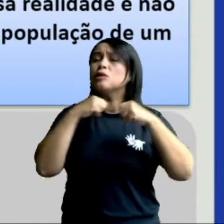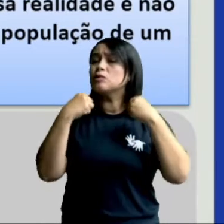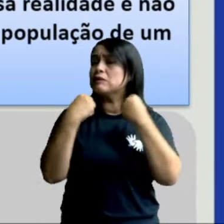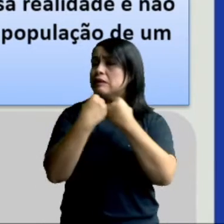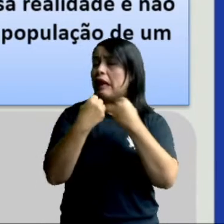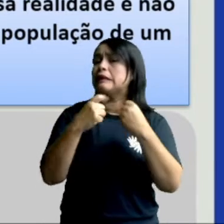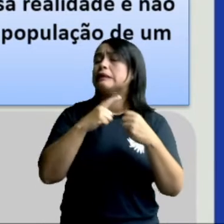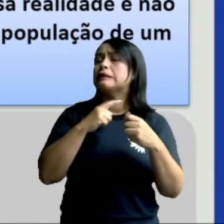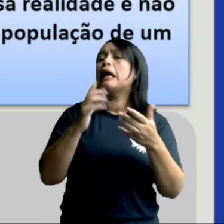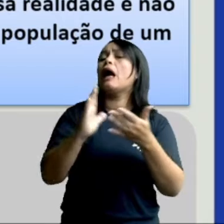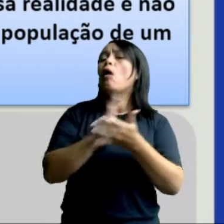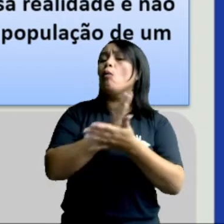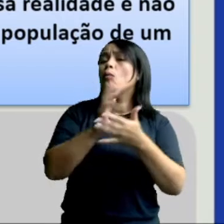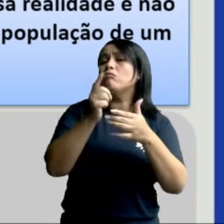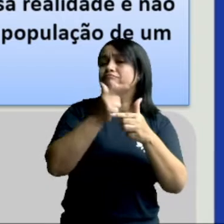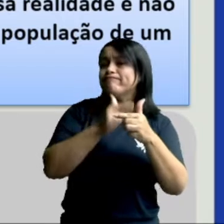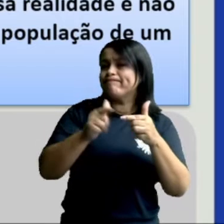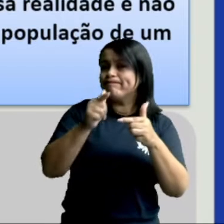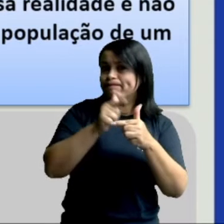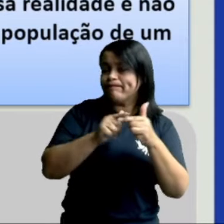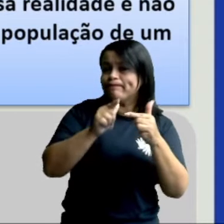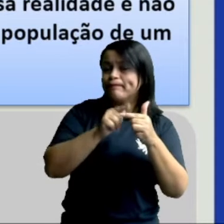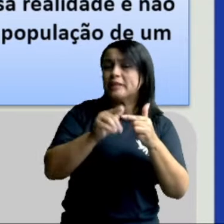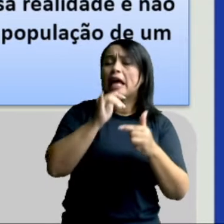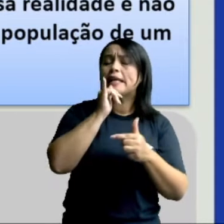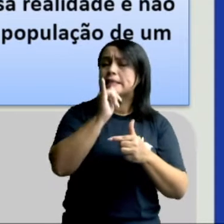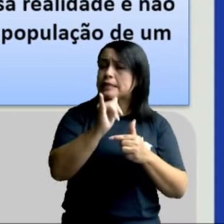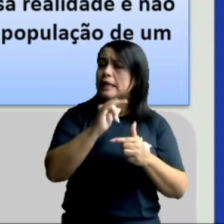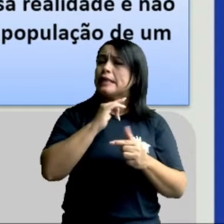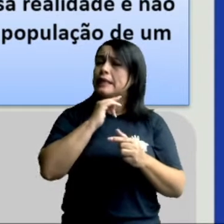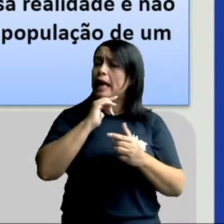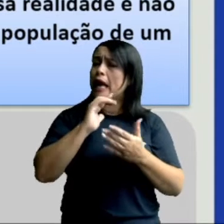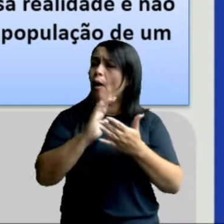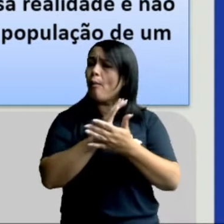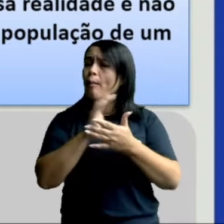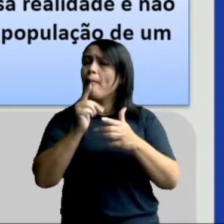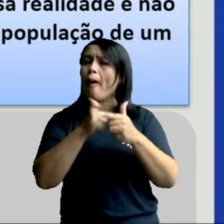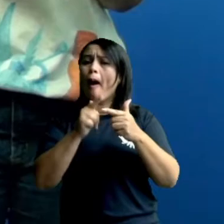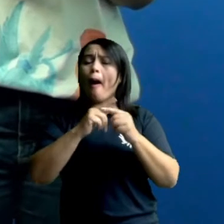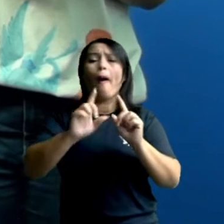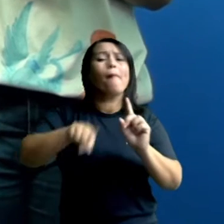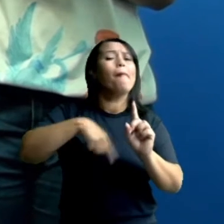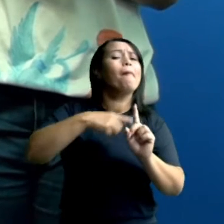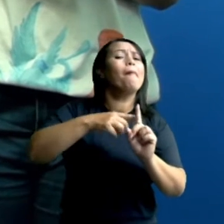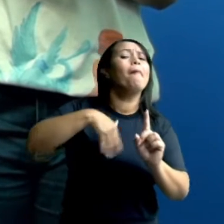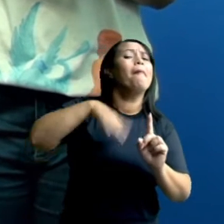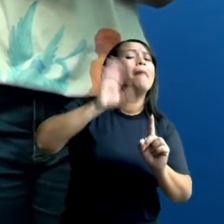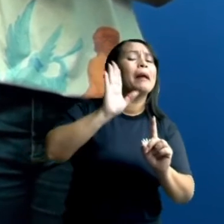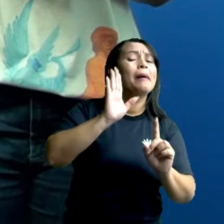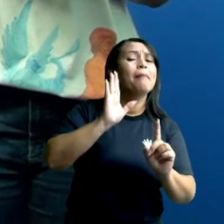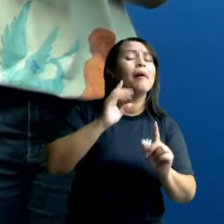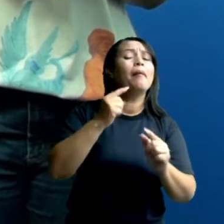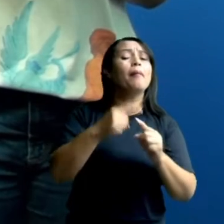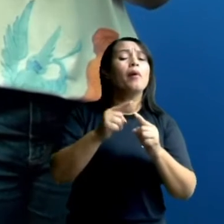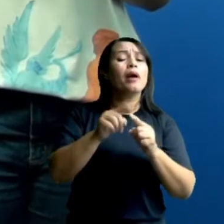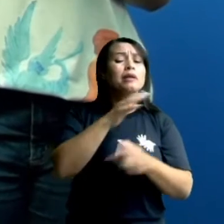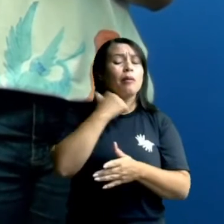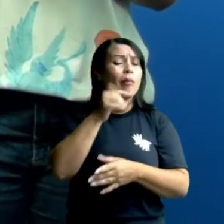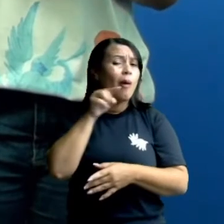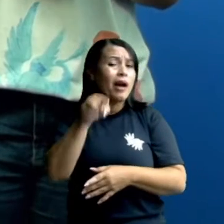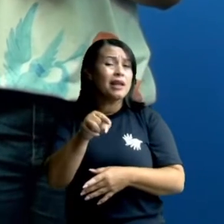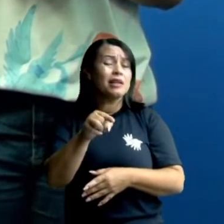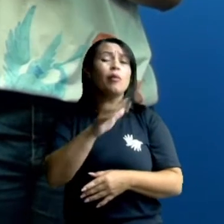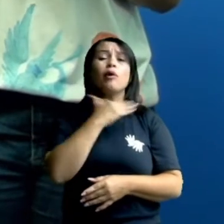indicador social? Né? Ela quer dizer algo mais do que aquelas mortes que estão acontecendo ali, certo? O